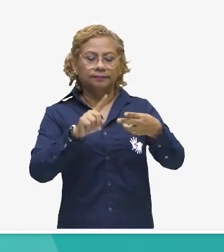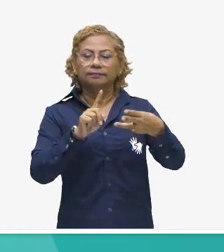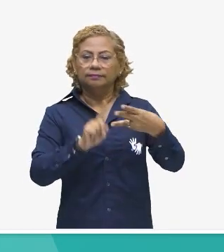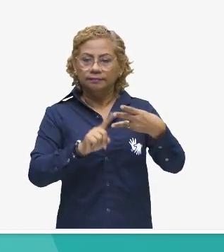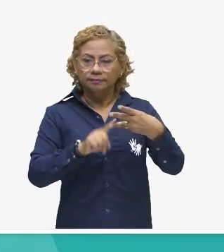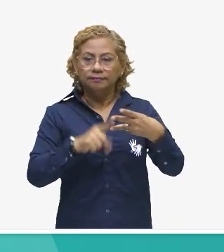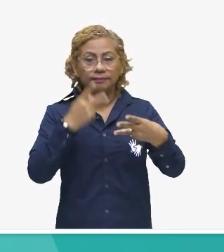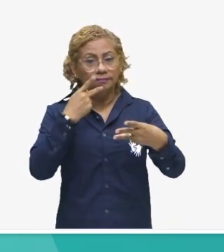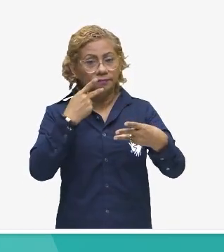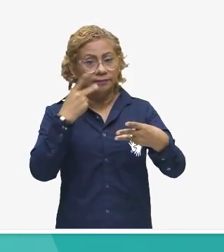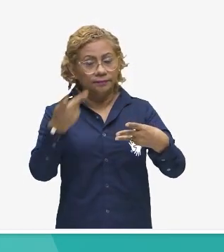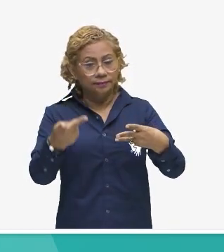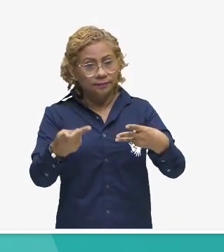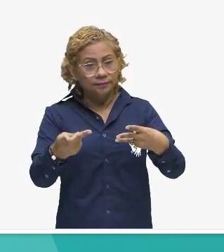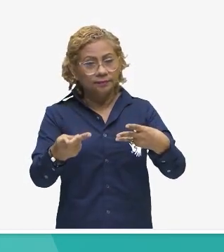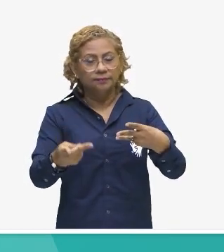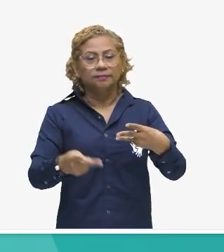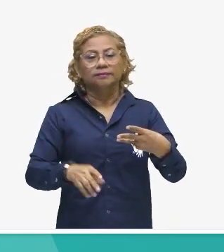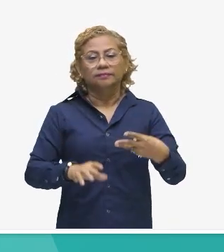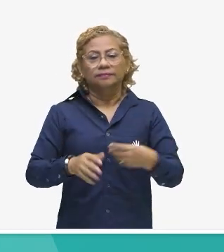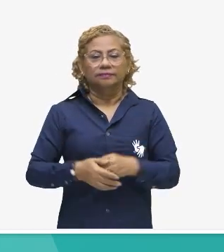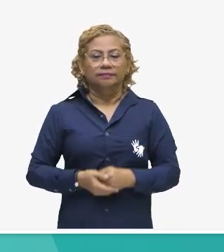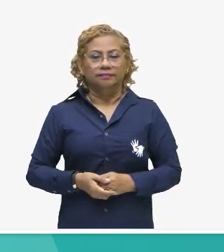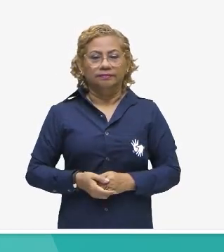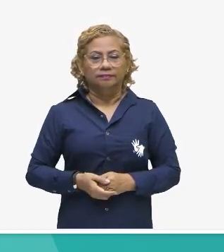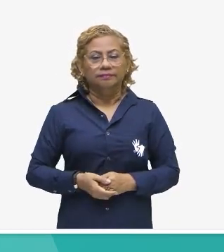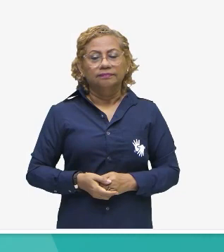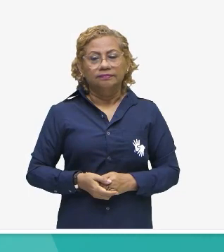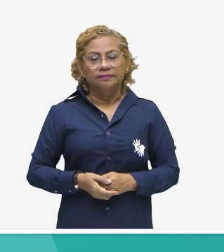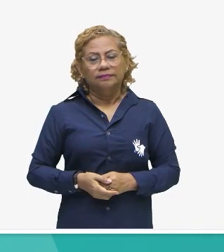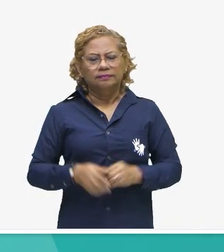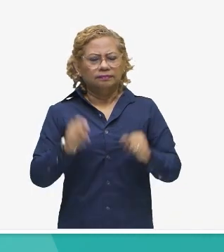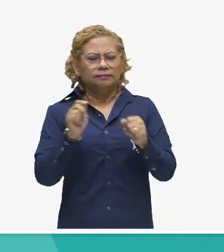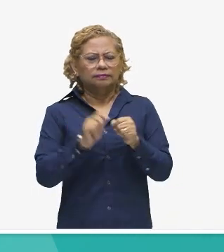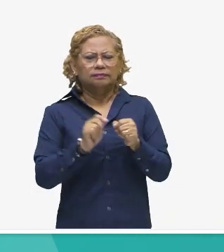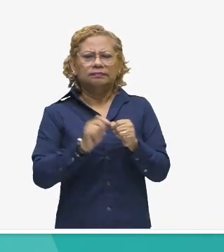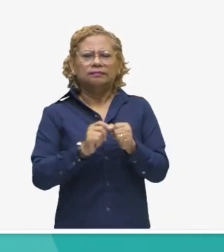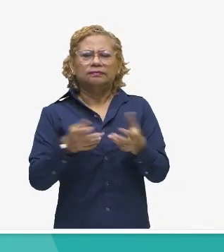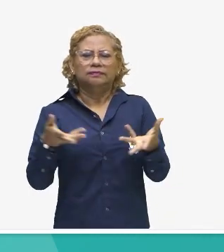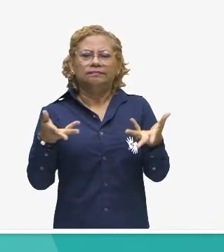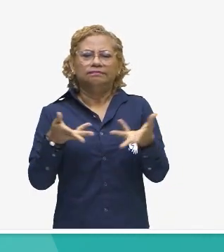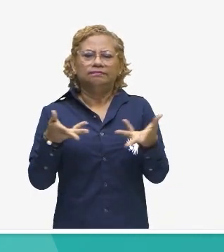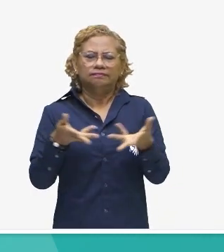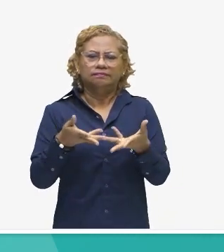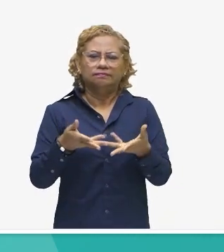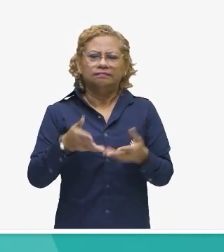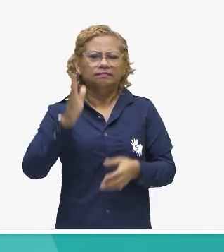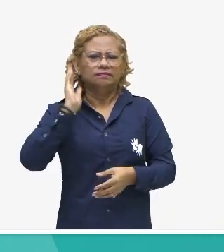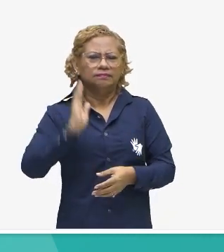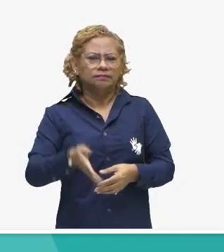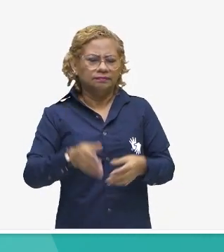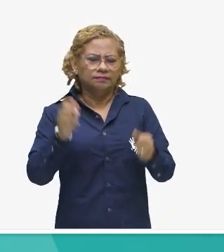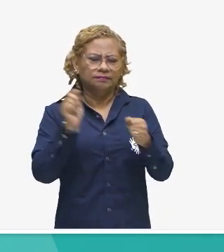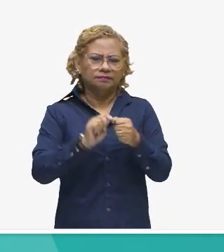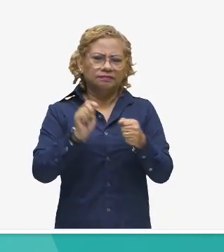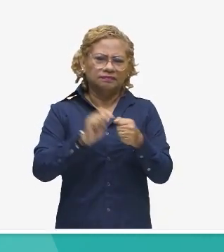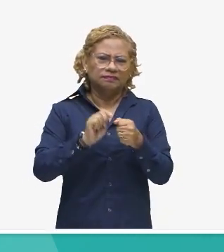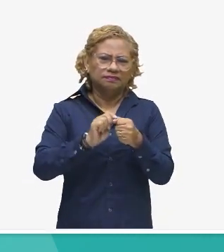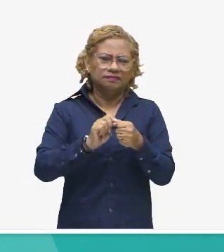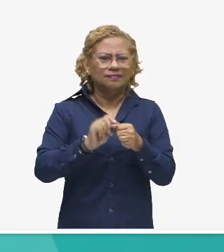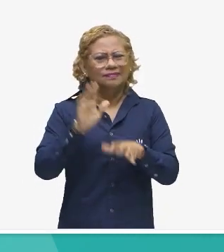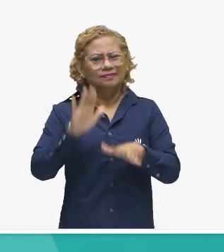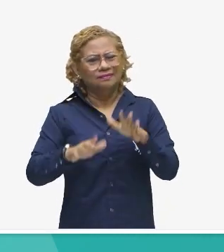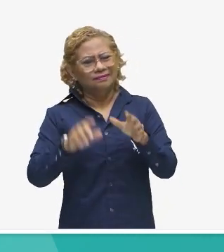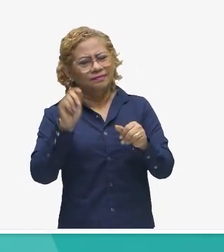ou fazendo, faço agora no momento minhas coisas, ou eu já fiz, ou farei,